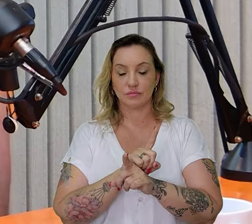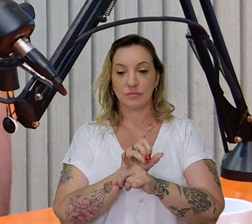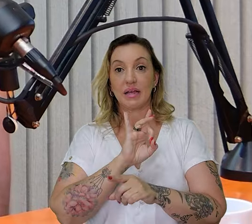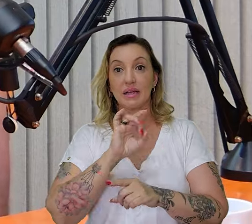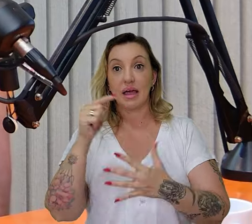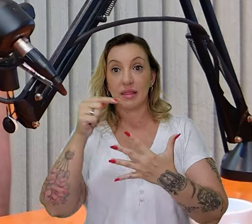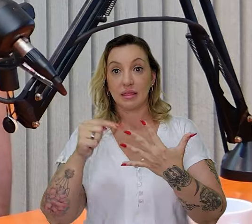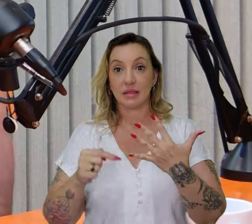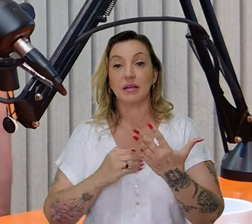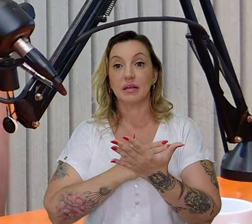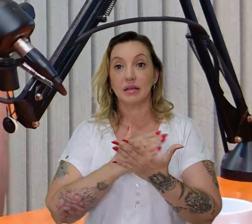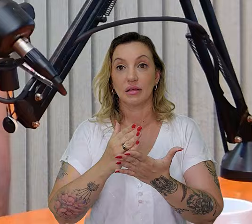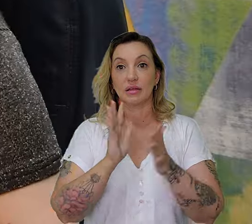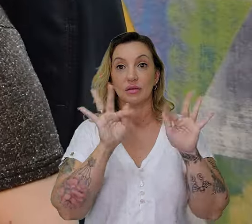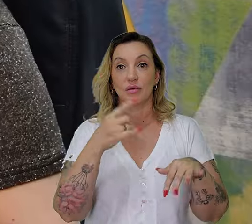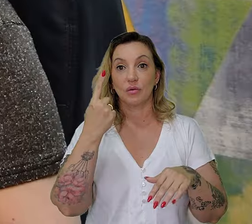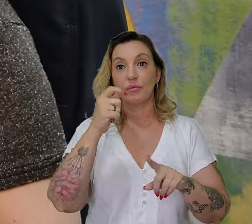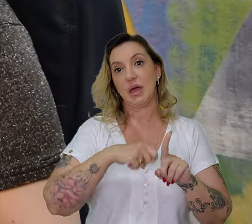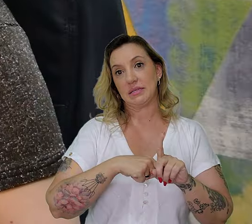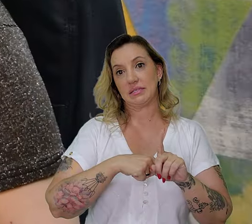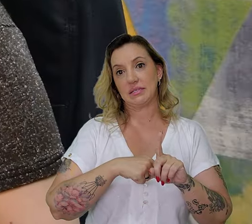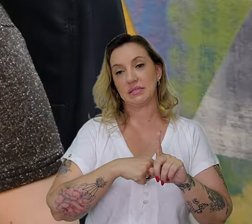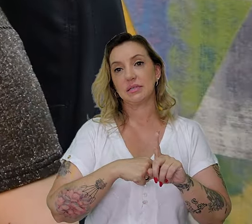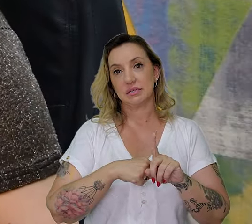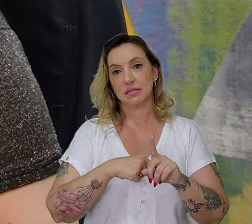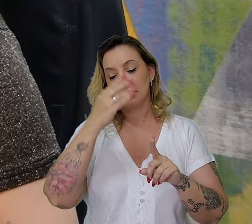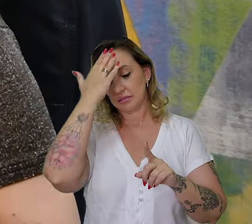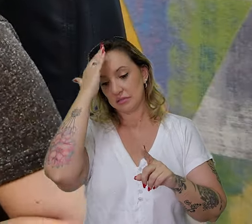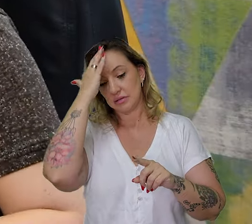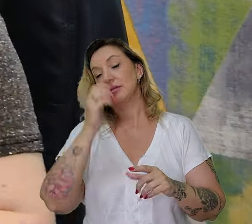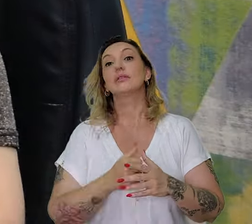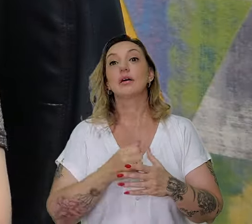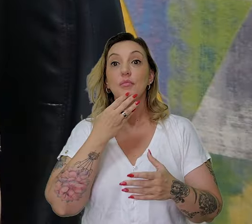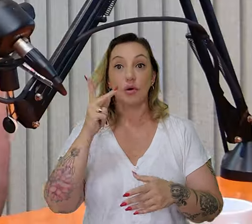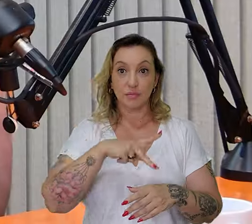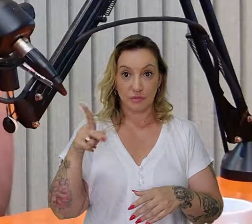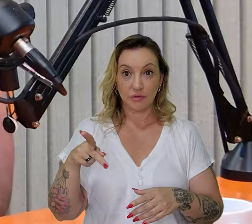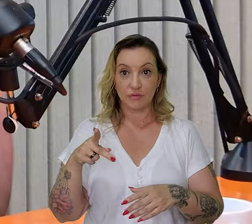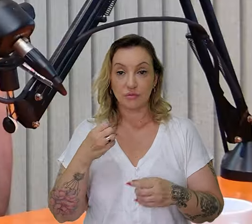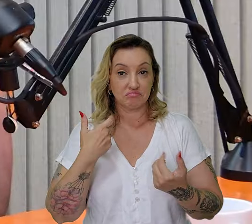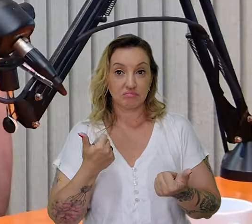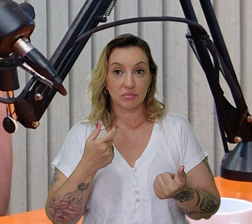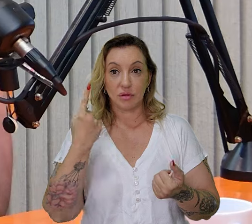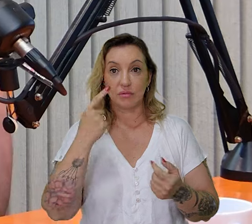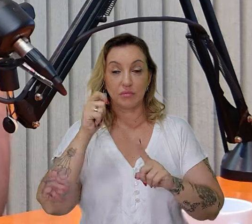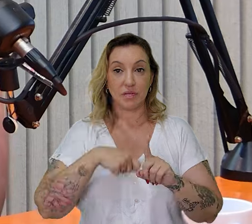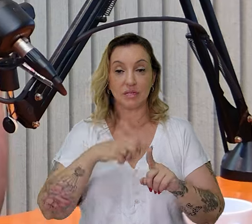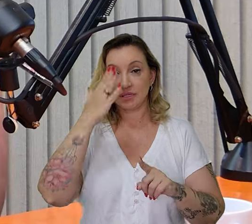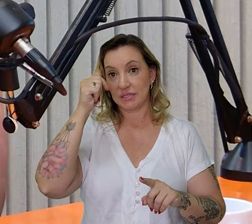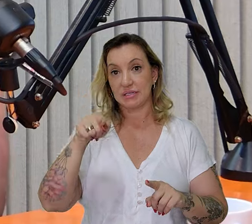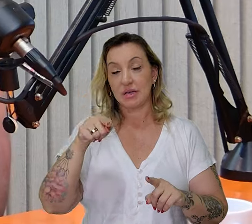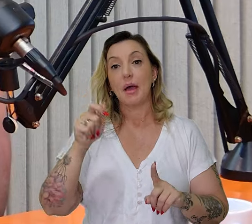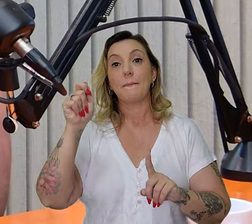termina em um mês Ah entendi daí também é bom pro professor né porque ele fica só um mês ele ele sabe que aquele mês e